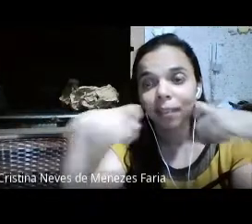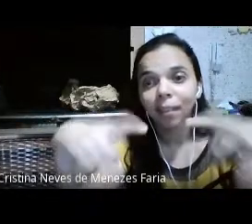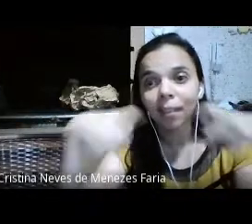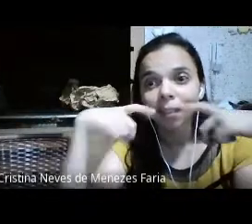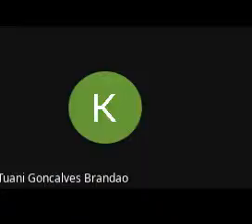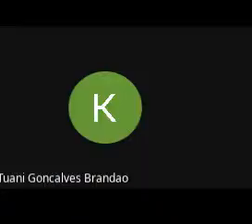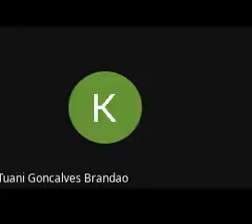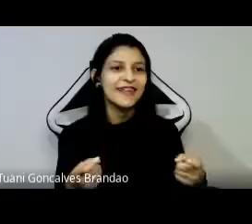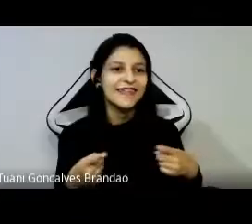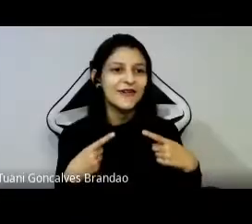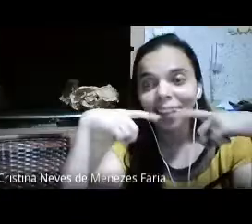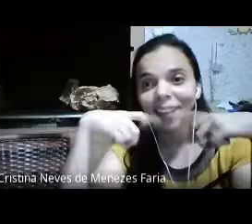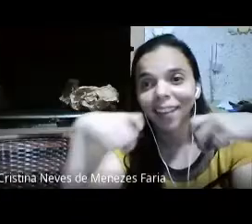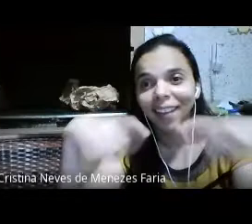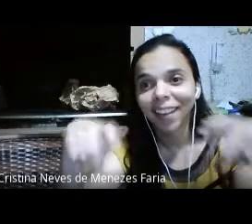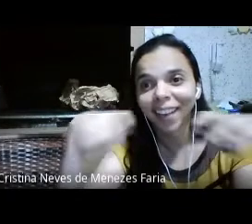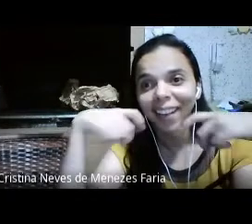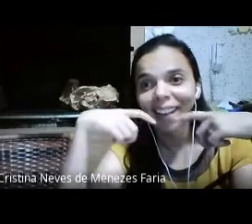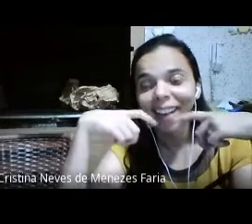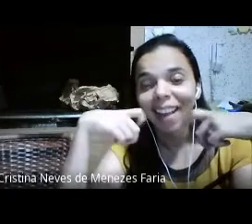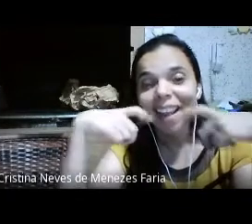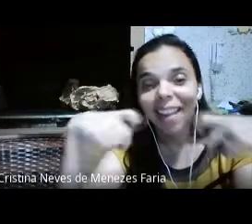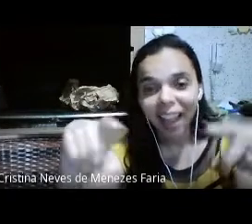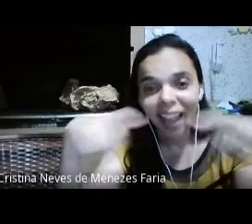É isso mesmo, Joana. Final de guerra.